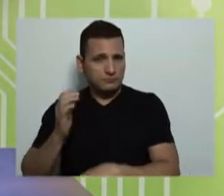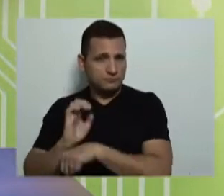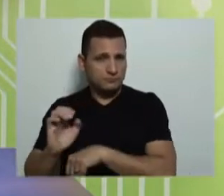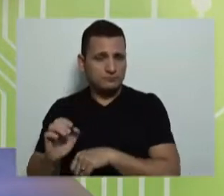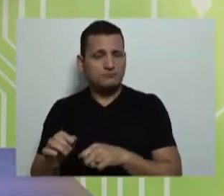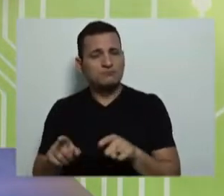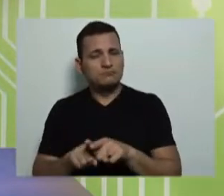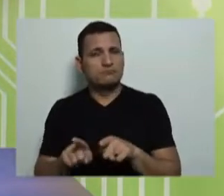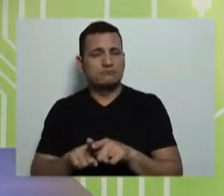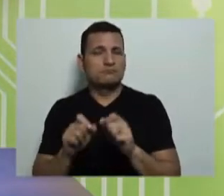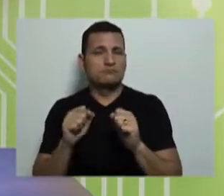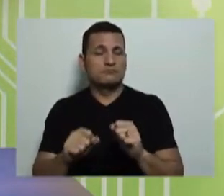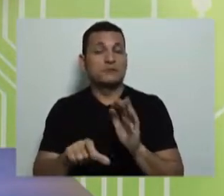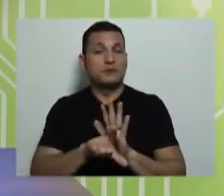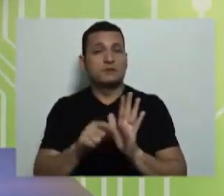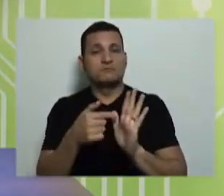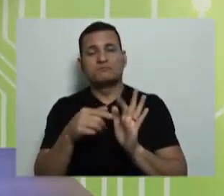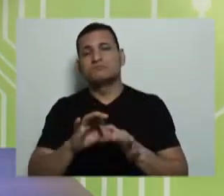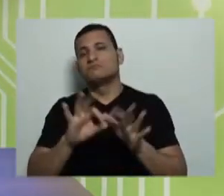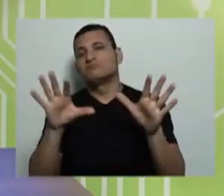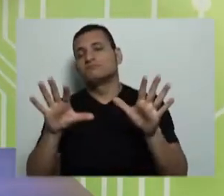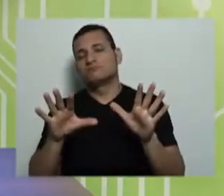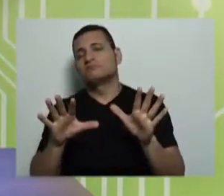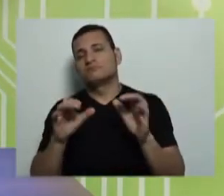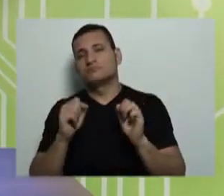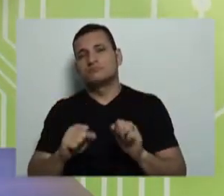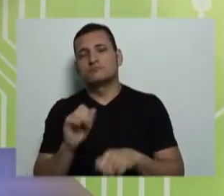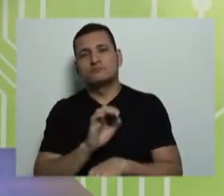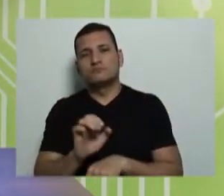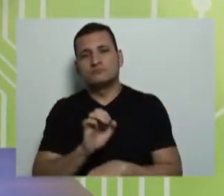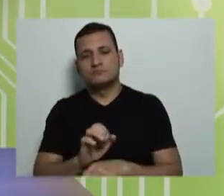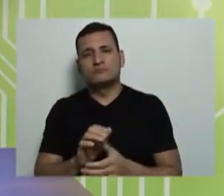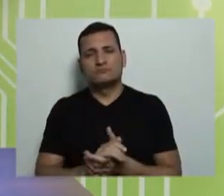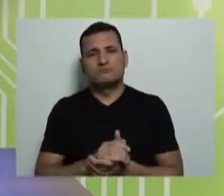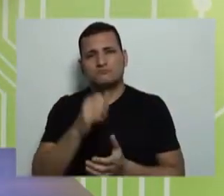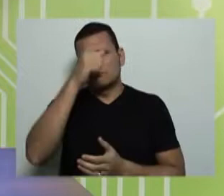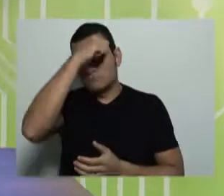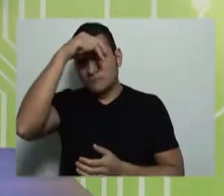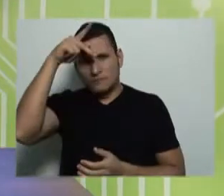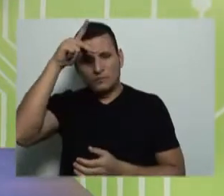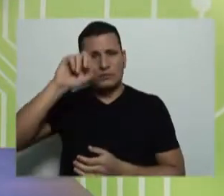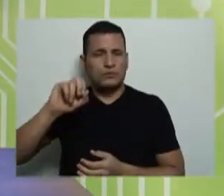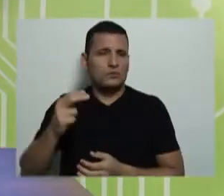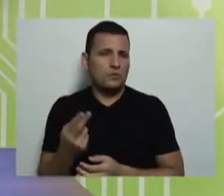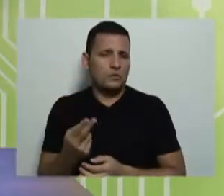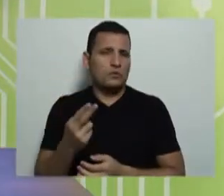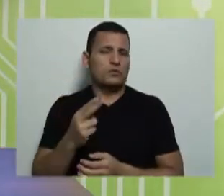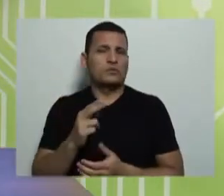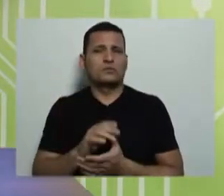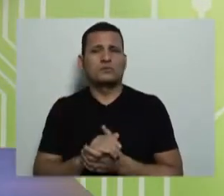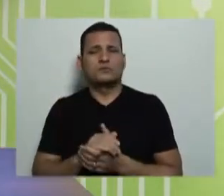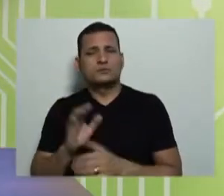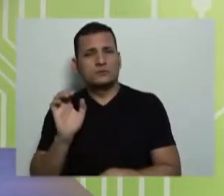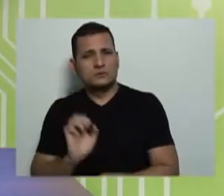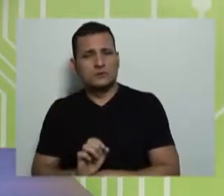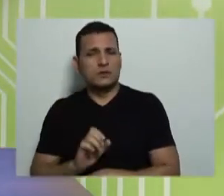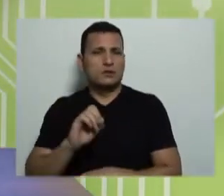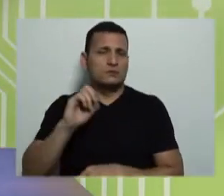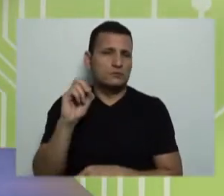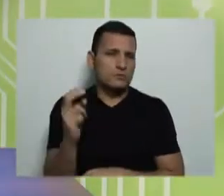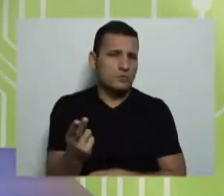lei nos diz que ele pode estagiar em órgãos públicos, seja da esfera municipal, estadual ou federal. O aluno vai poder